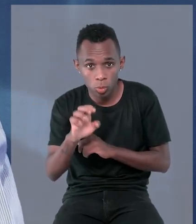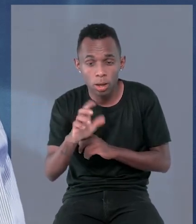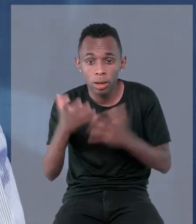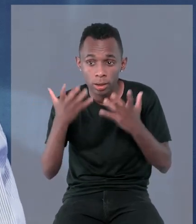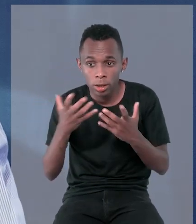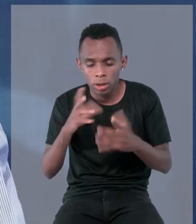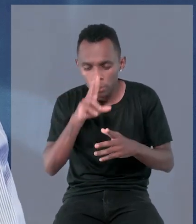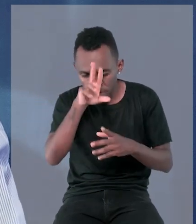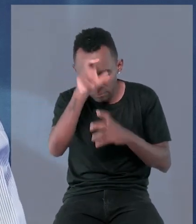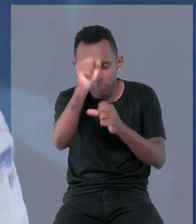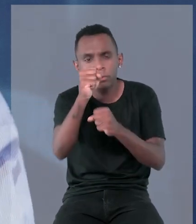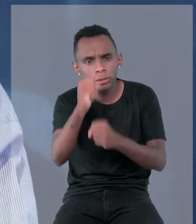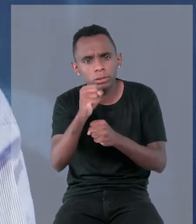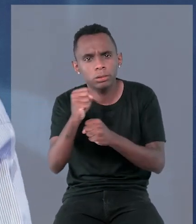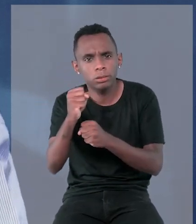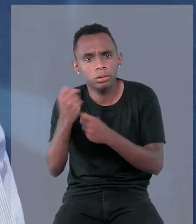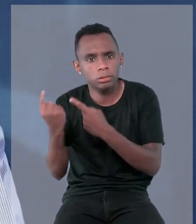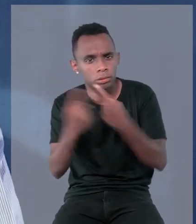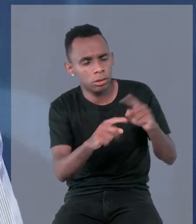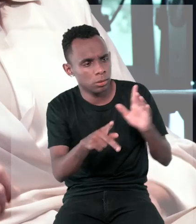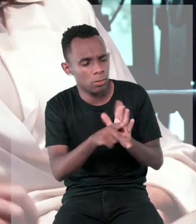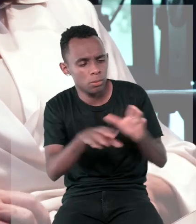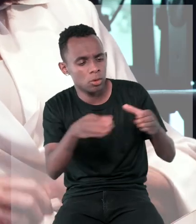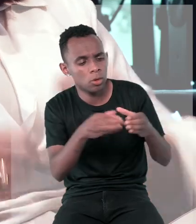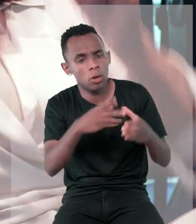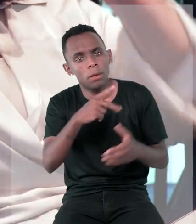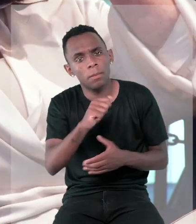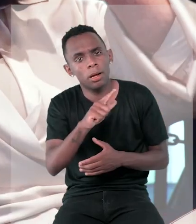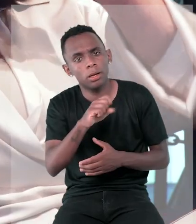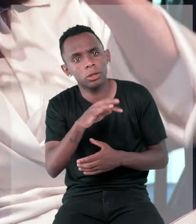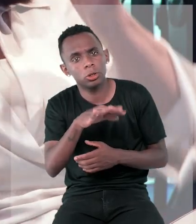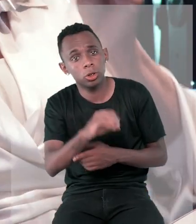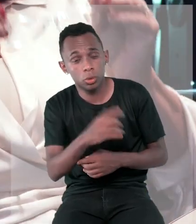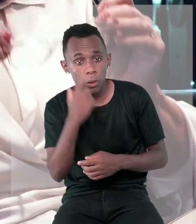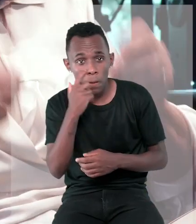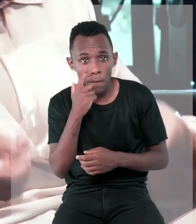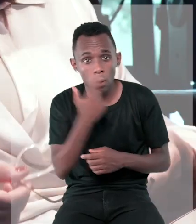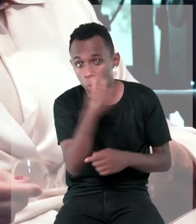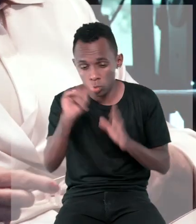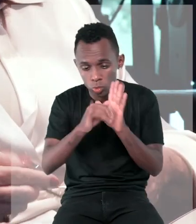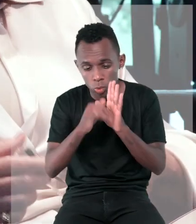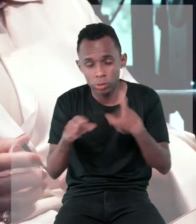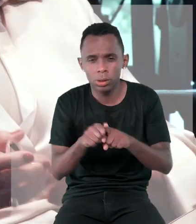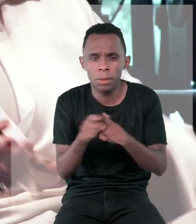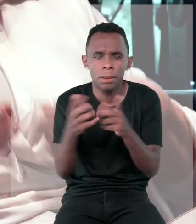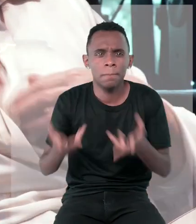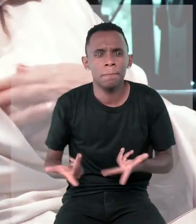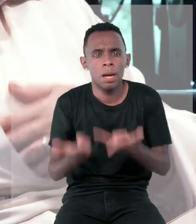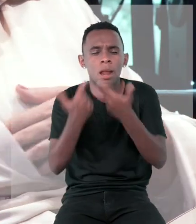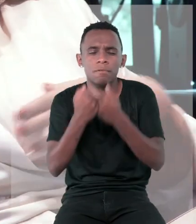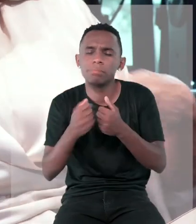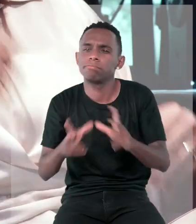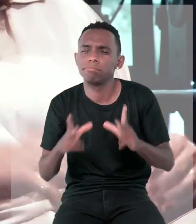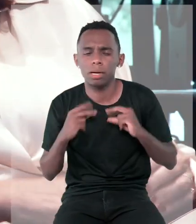ele derrotar, né, o que seria hoje os palestinos, né? Aliás, tem um outro conto dele, que é outro conto sensacional, que